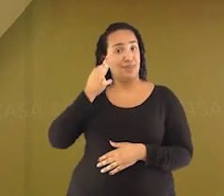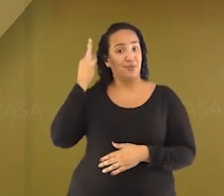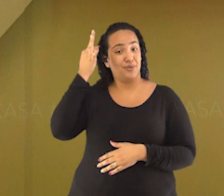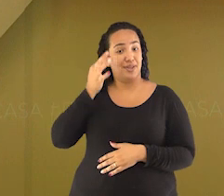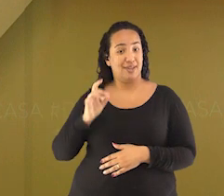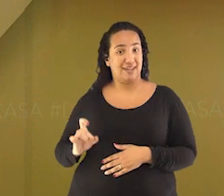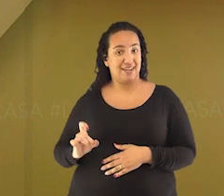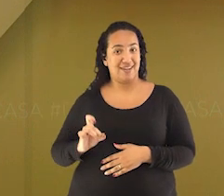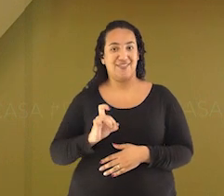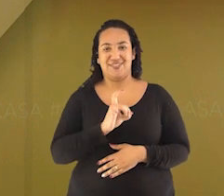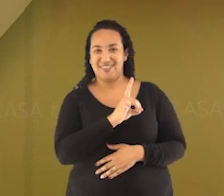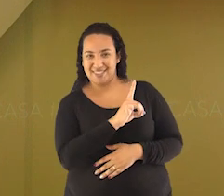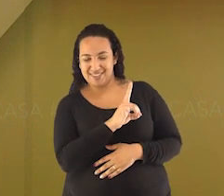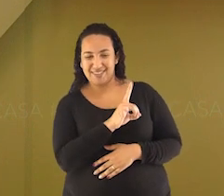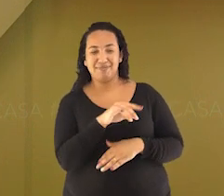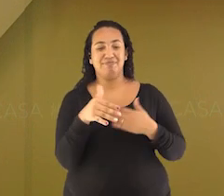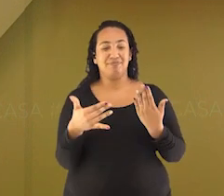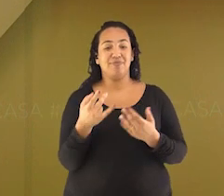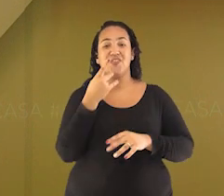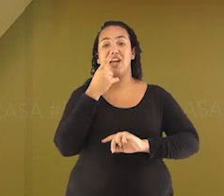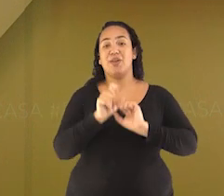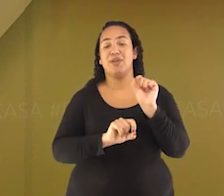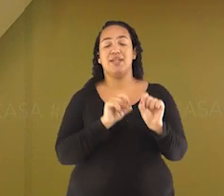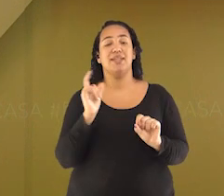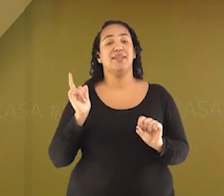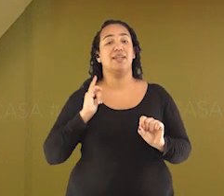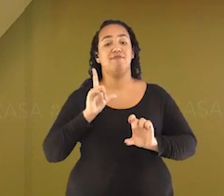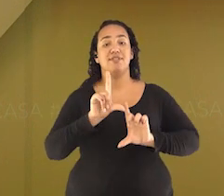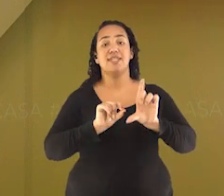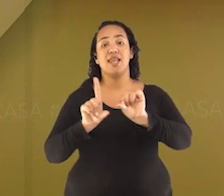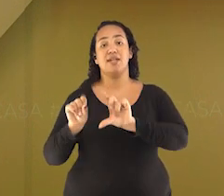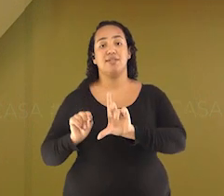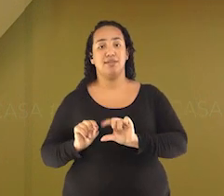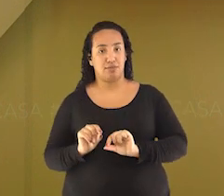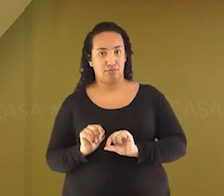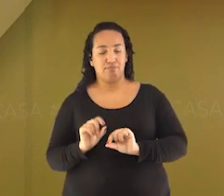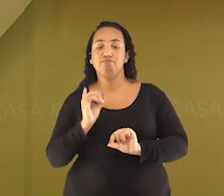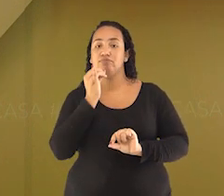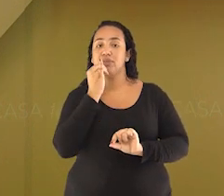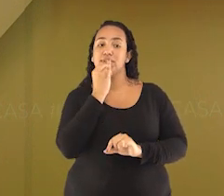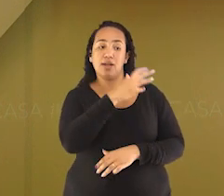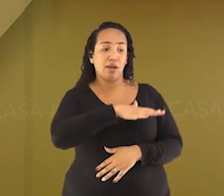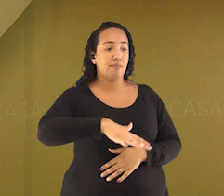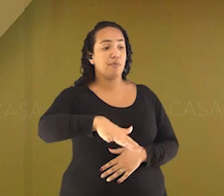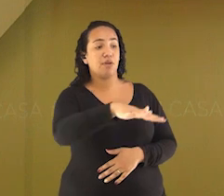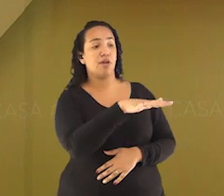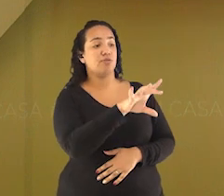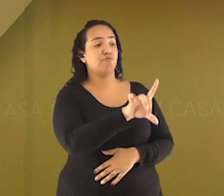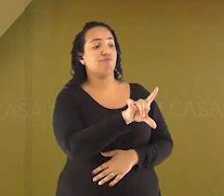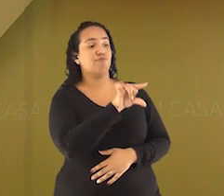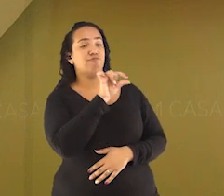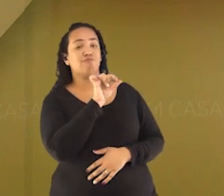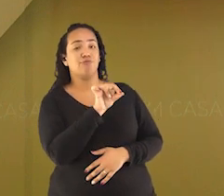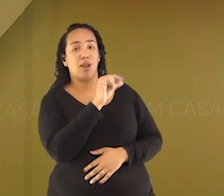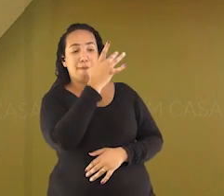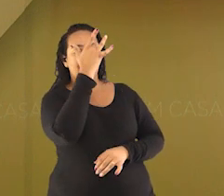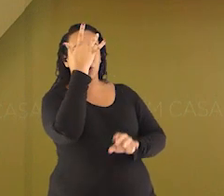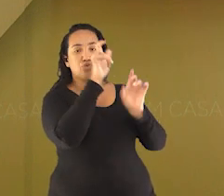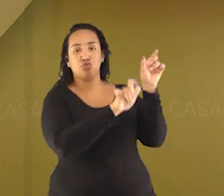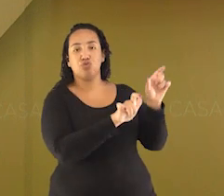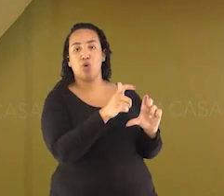evolucionista de Darwin traz um mecanismo chamado seleção natural. Segundo ele, o ambiente seleciona indivíduos com